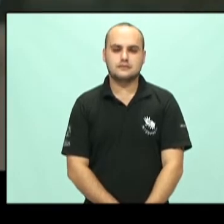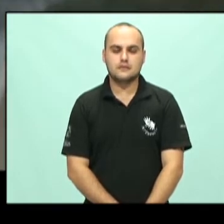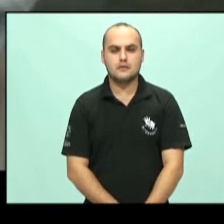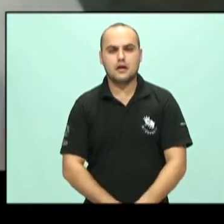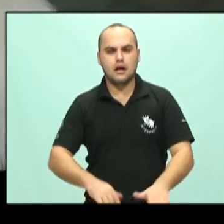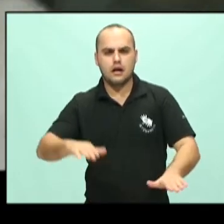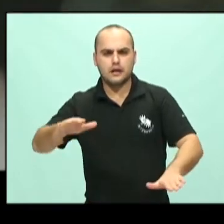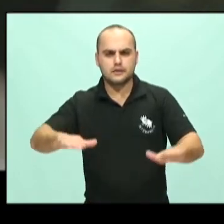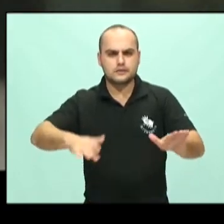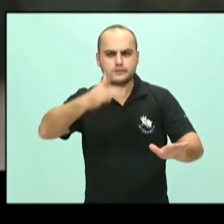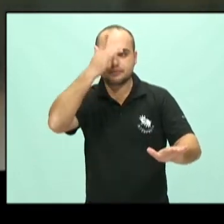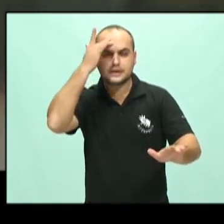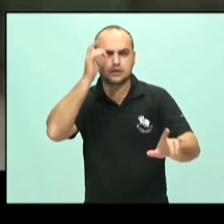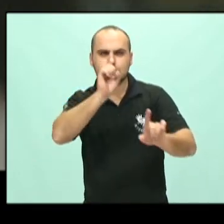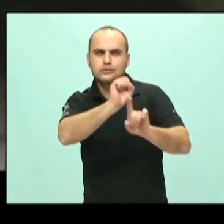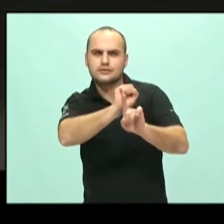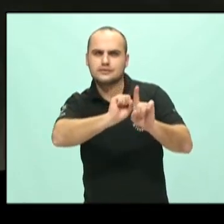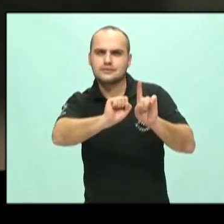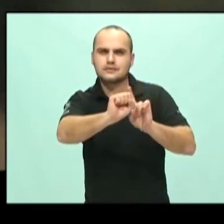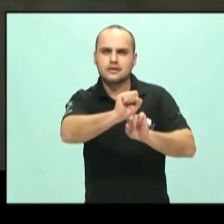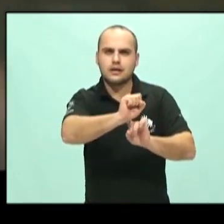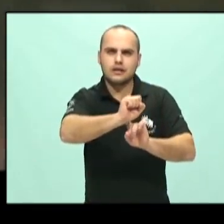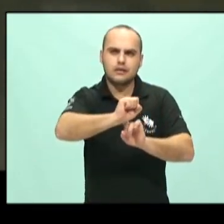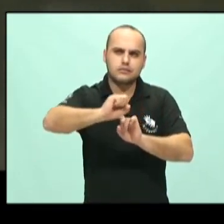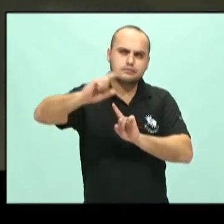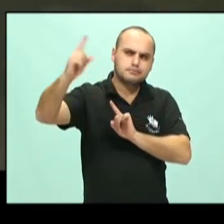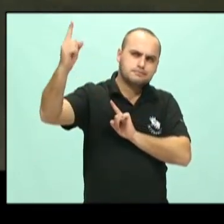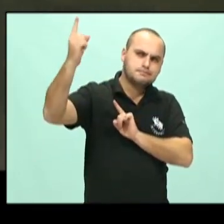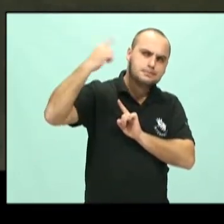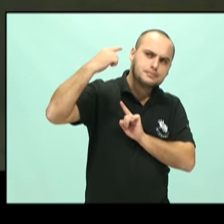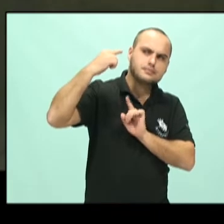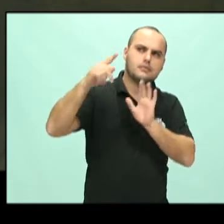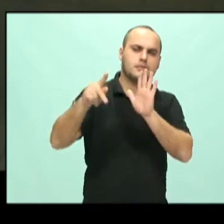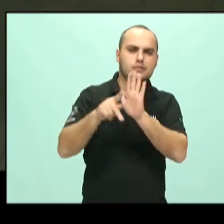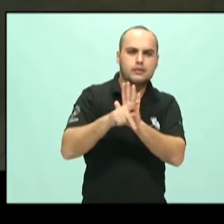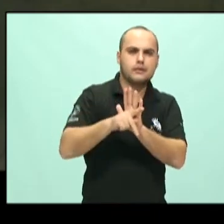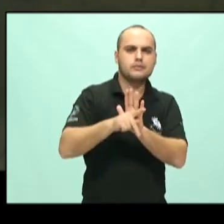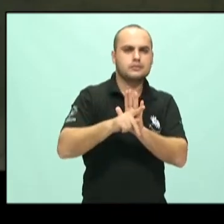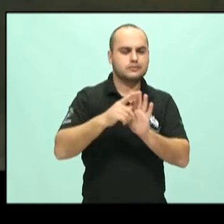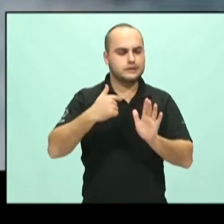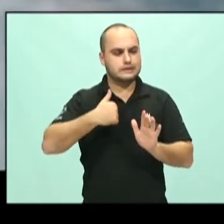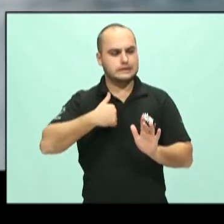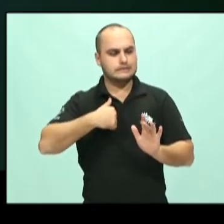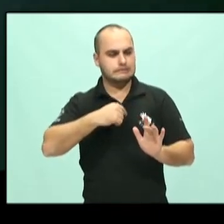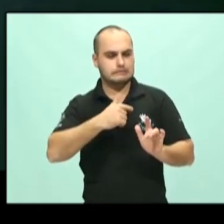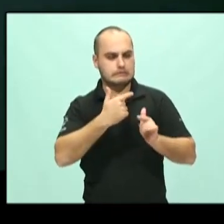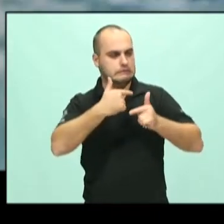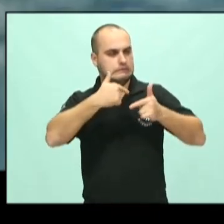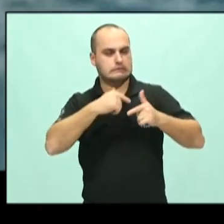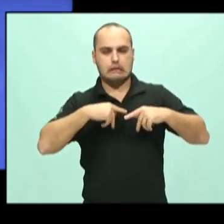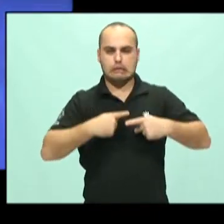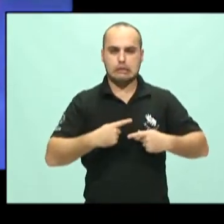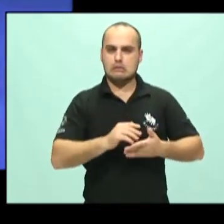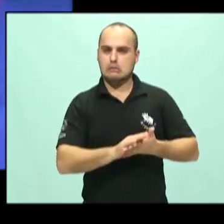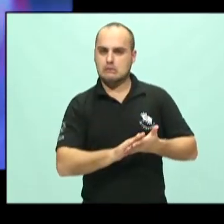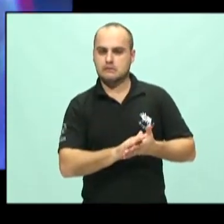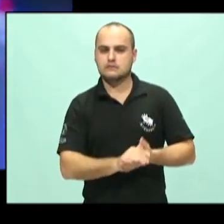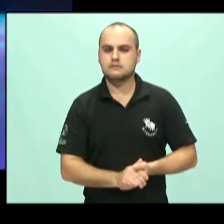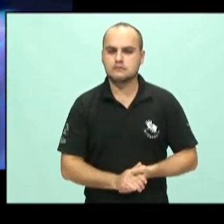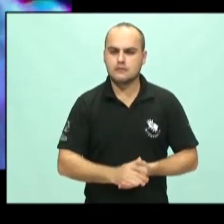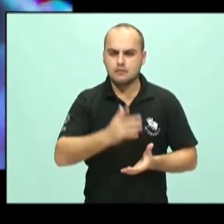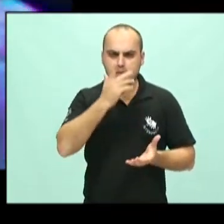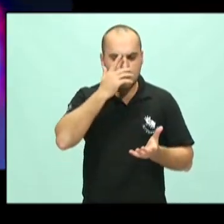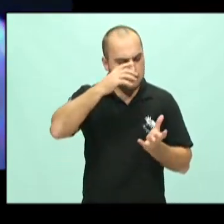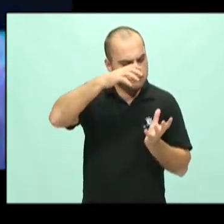Talvez as concepções sociais sejam diretamente proporcionais ao fato de como somos hipócritas. Vivemos em bolhas